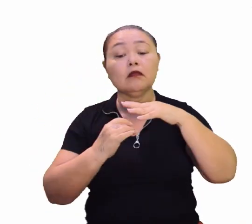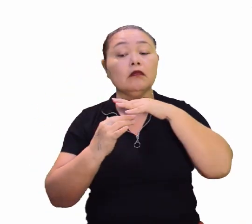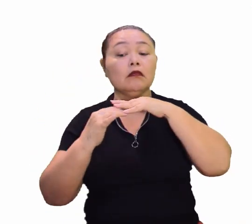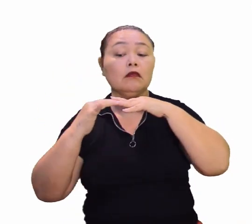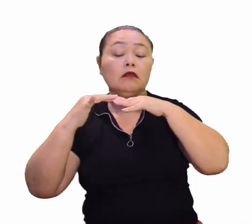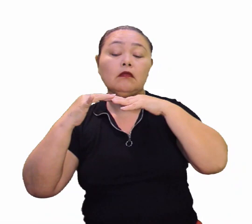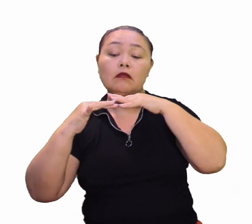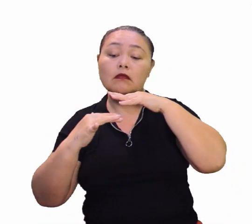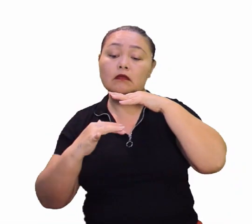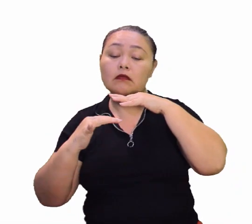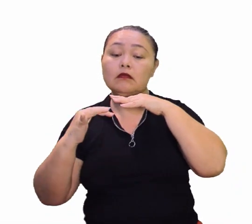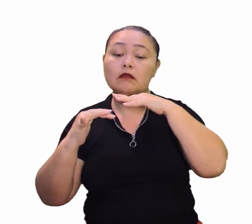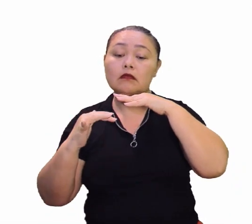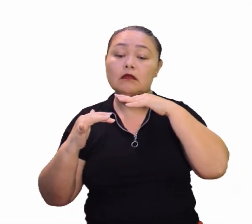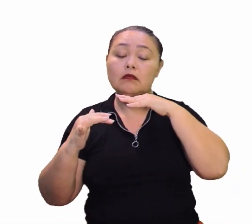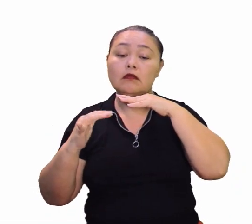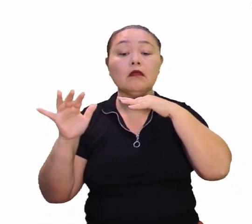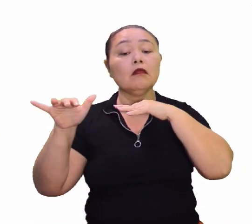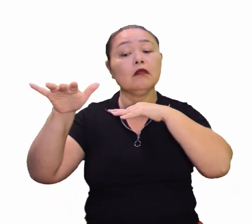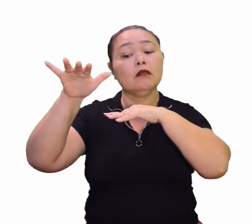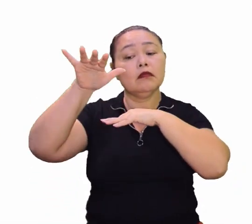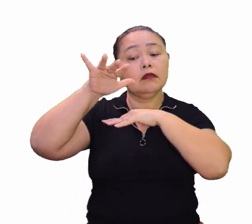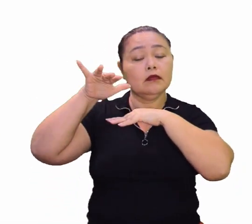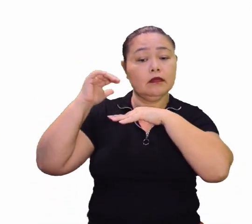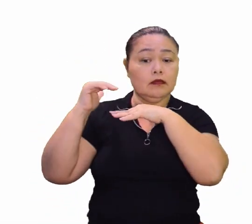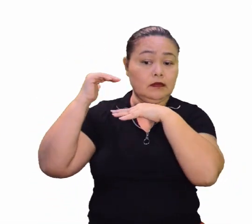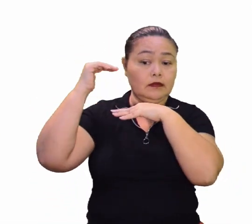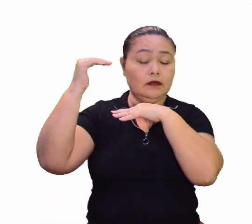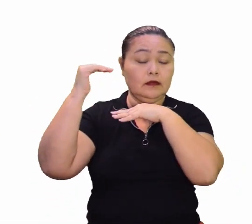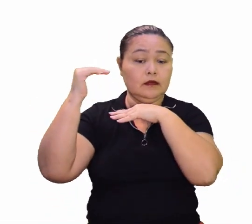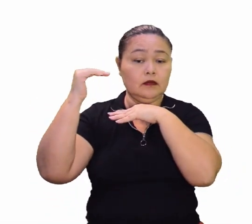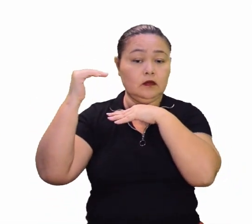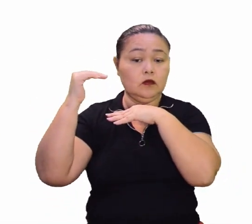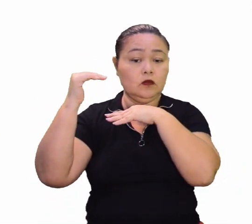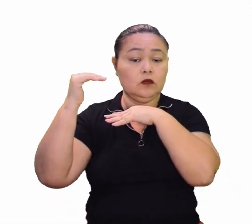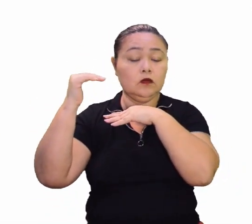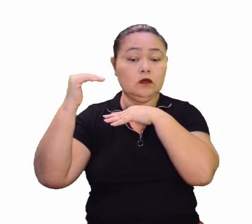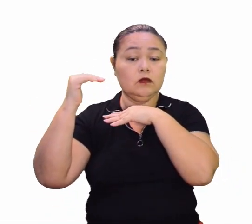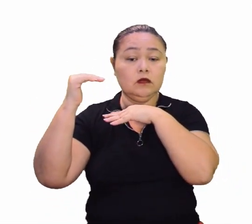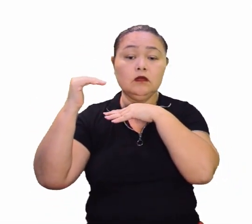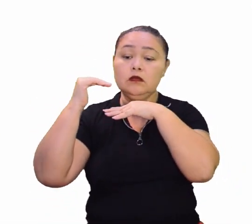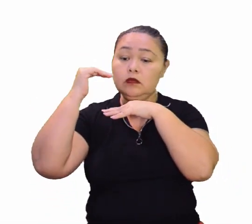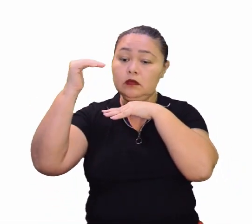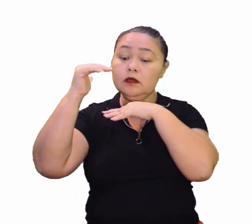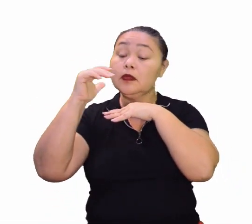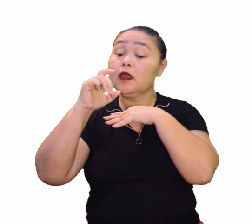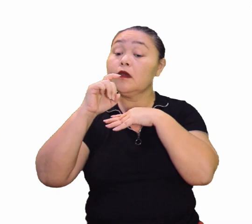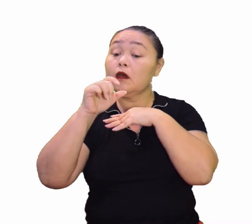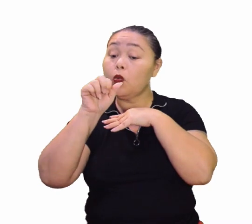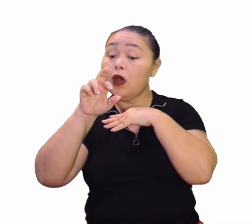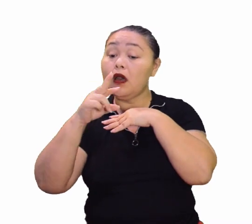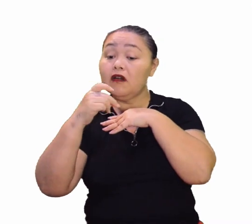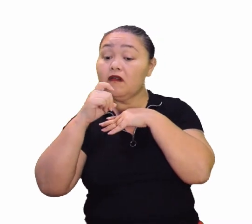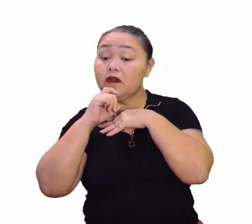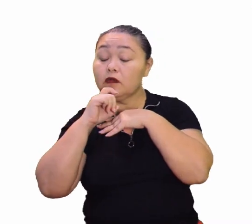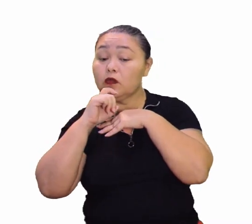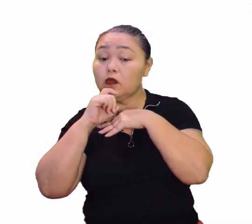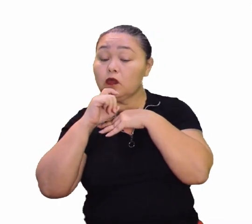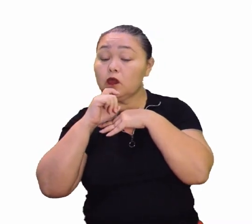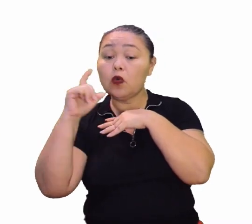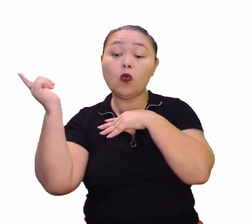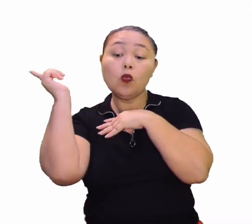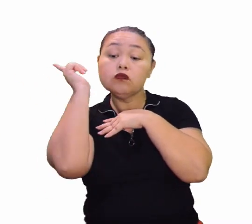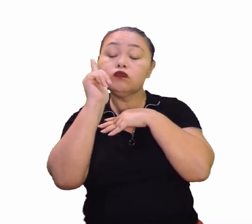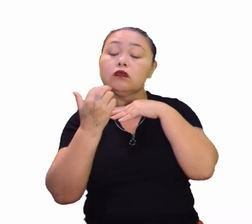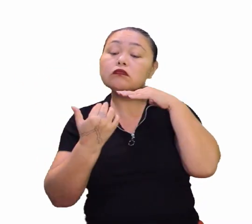dissipar para as outras áreas mais altas, o ar quente vai encontrar esse ar frio, mas ele vai